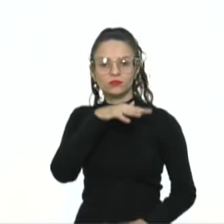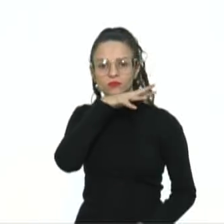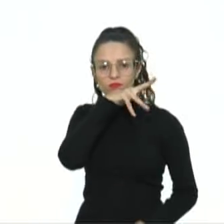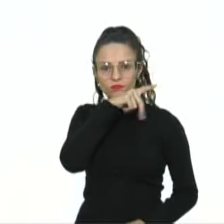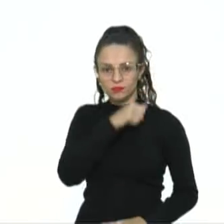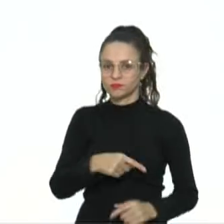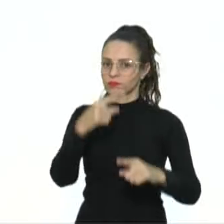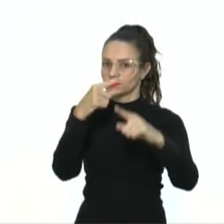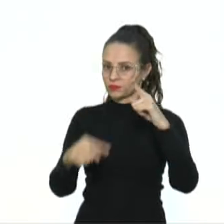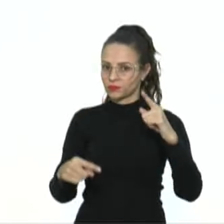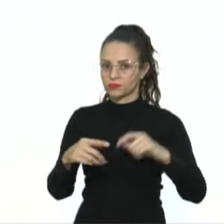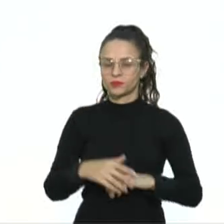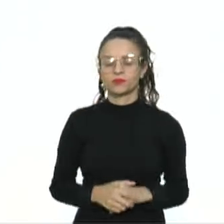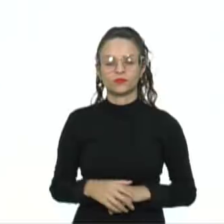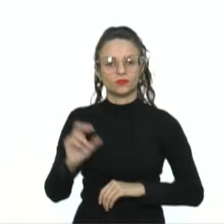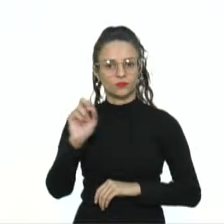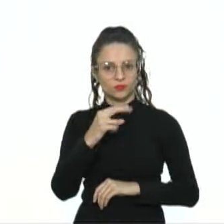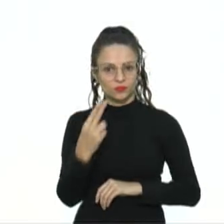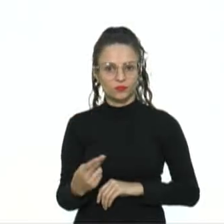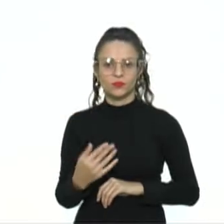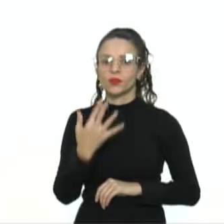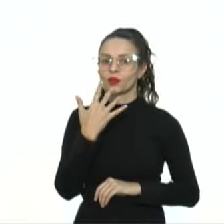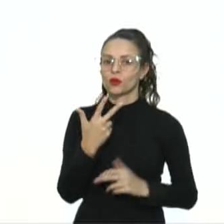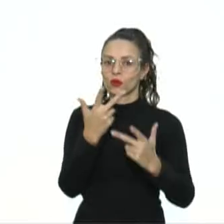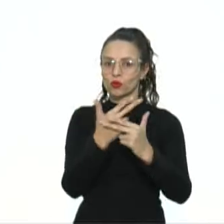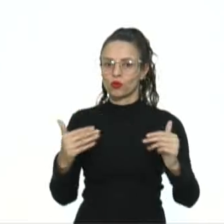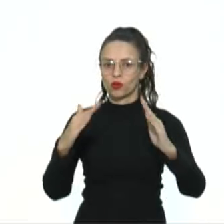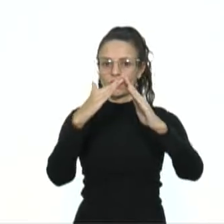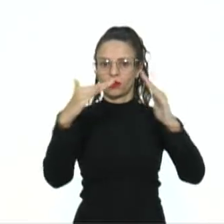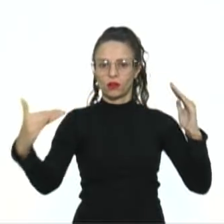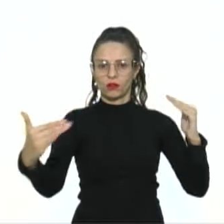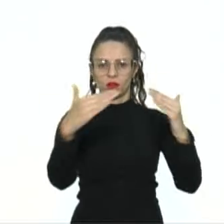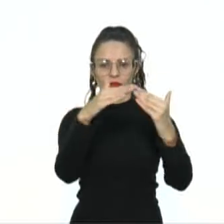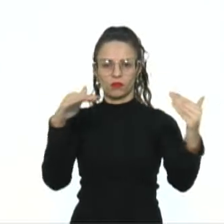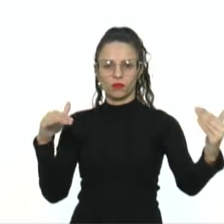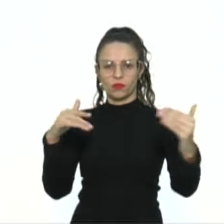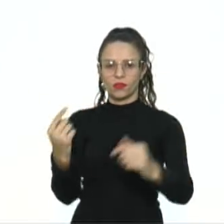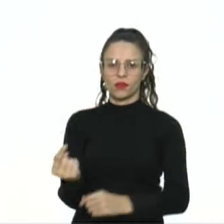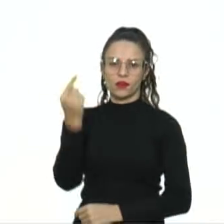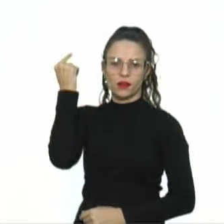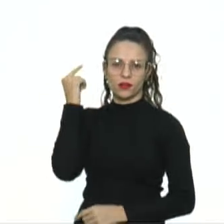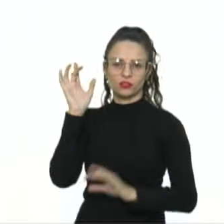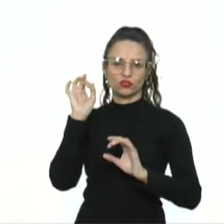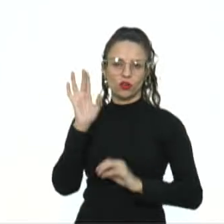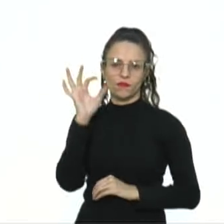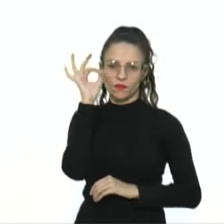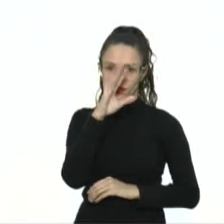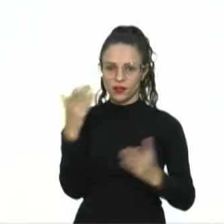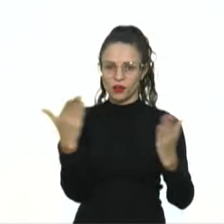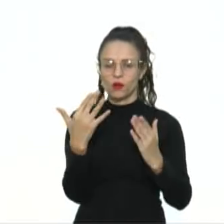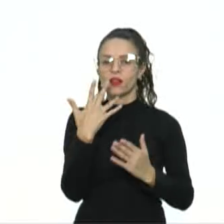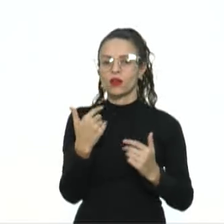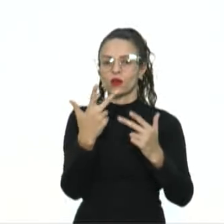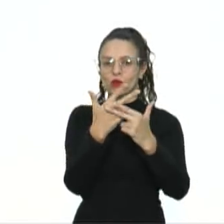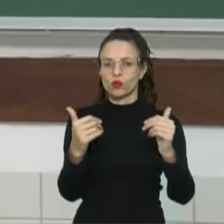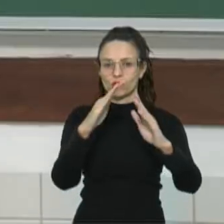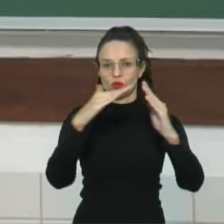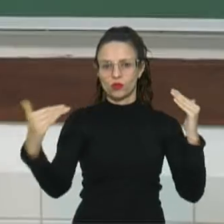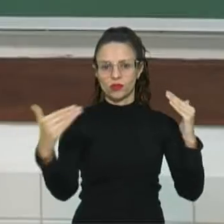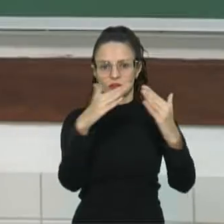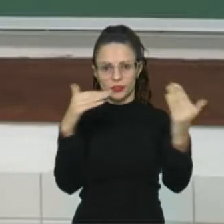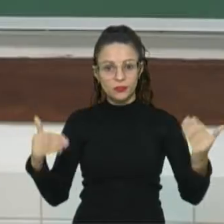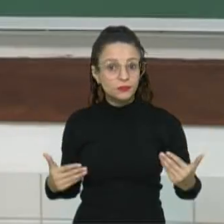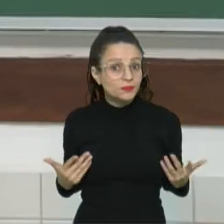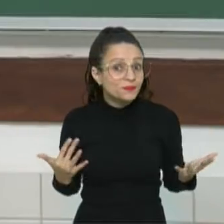mais permitidas? Ou as cores da lona do circo antes eram apenas verdes e agora são coloridas?